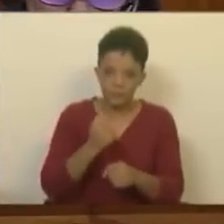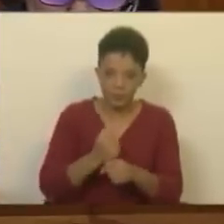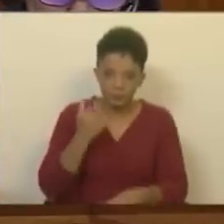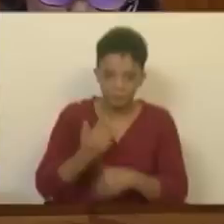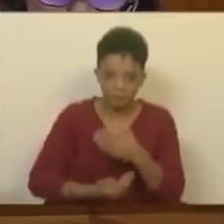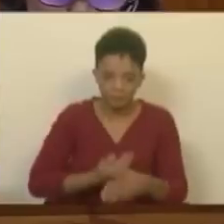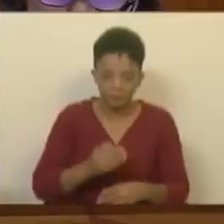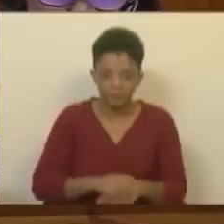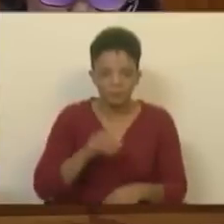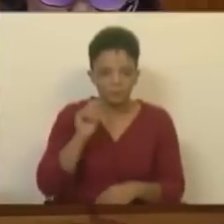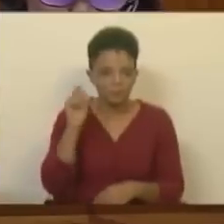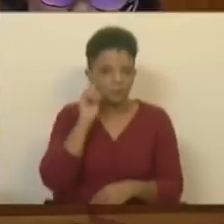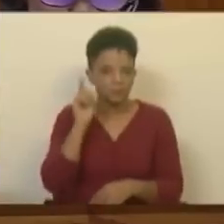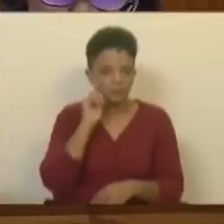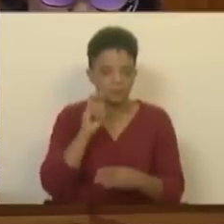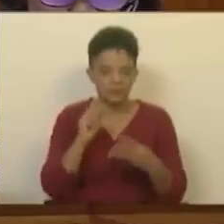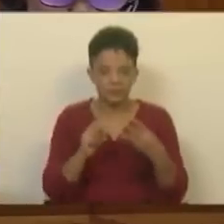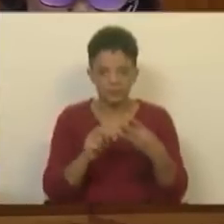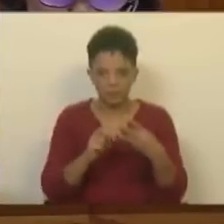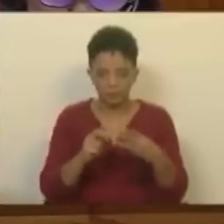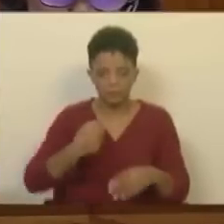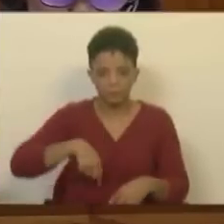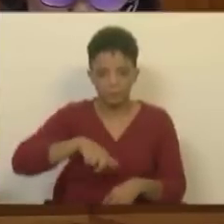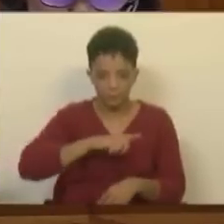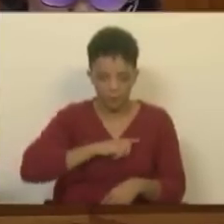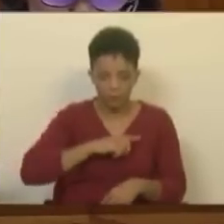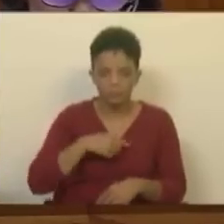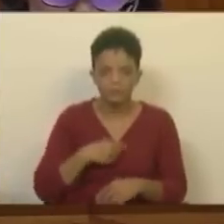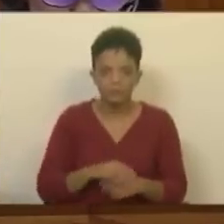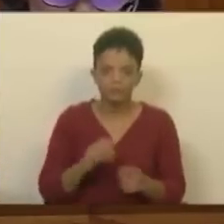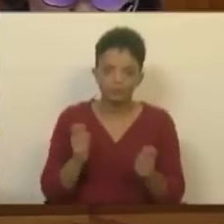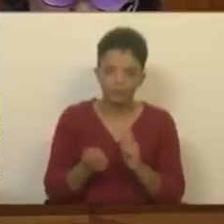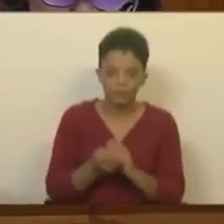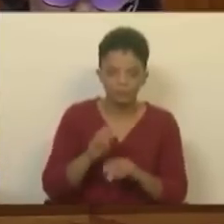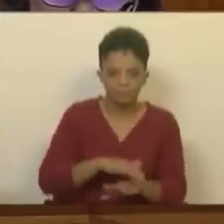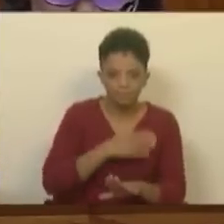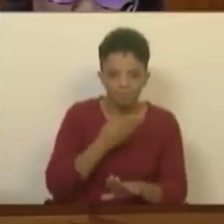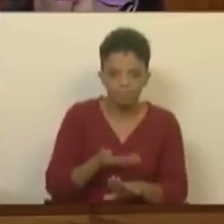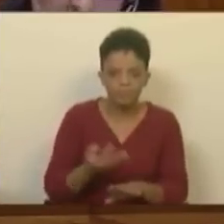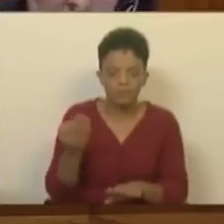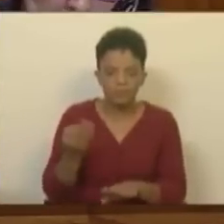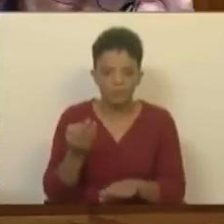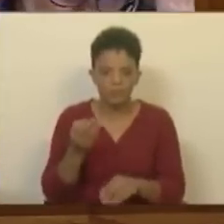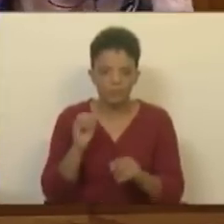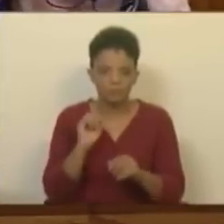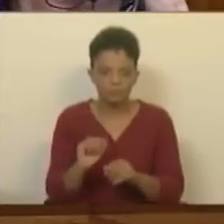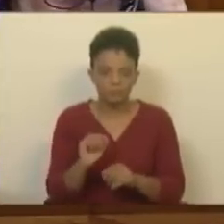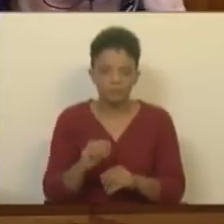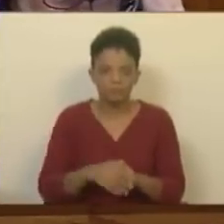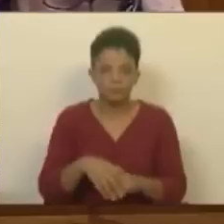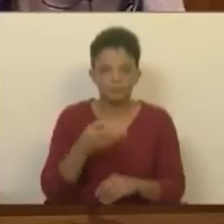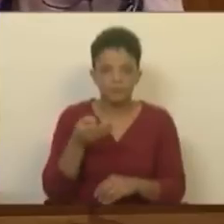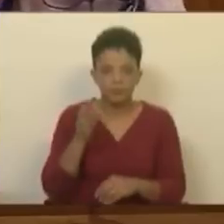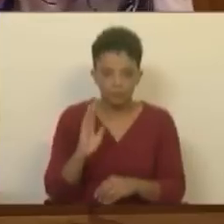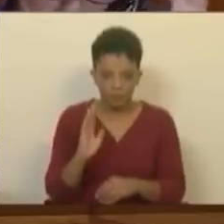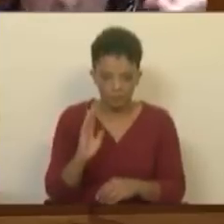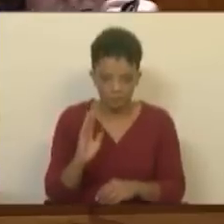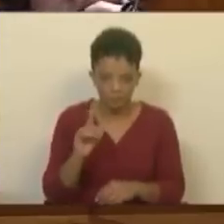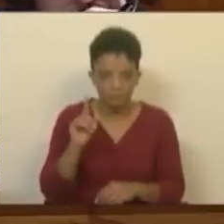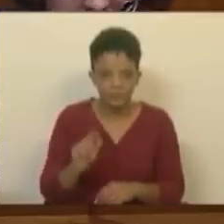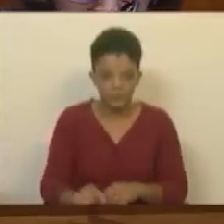se alugar é muito importante nós não só já fizemos o maior reforço de sempre de quadros da polícia judiciária